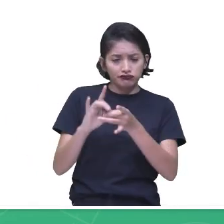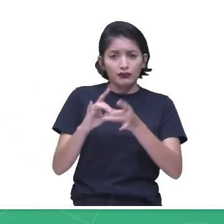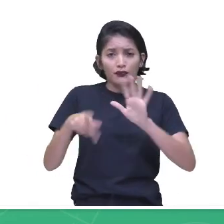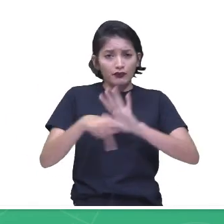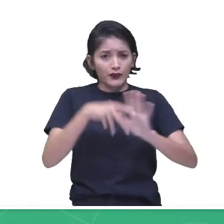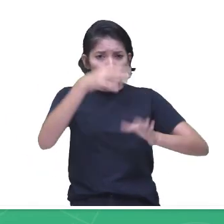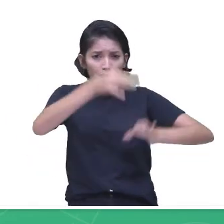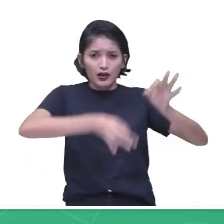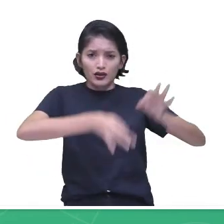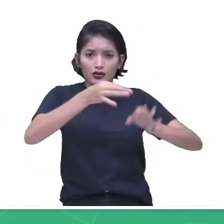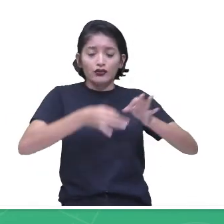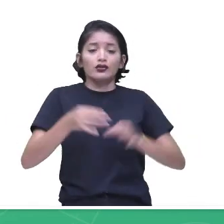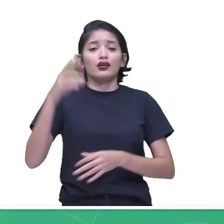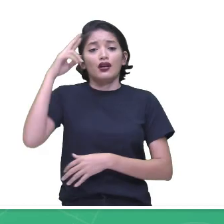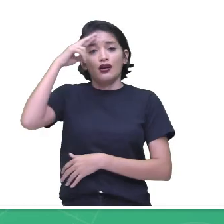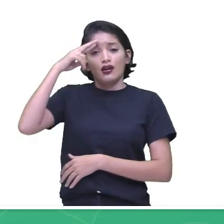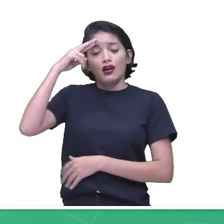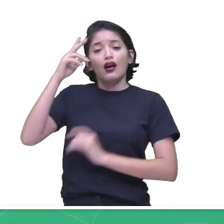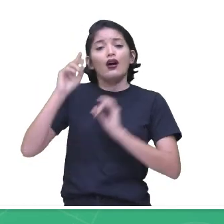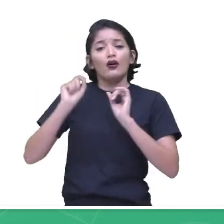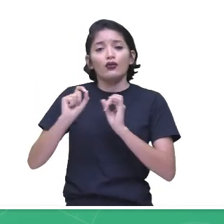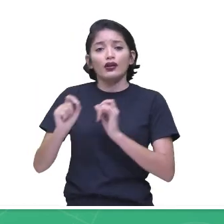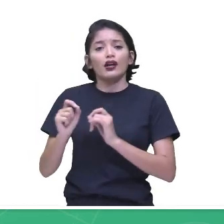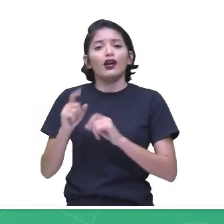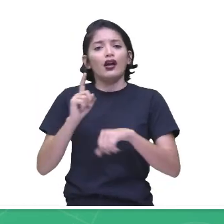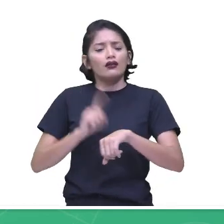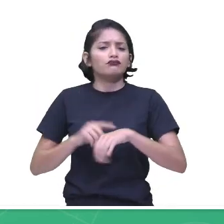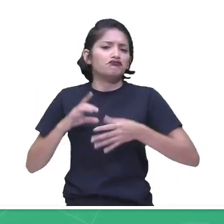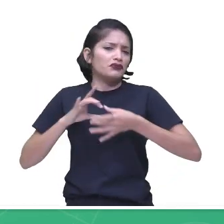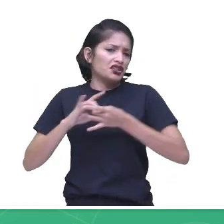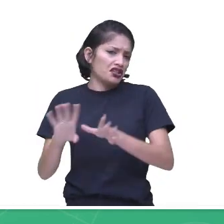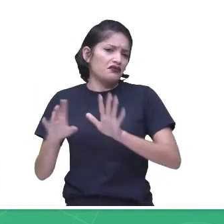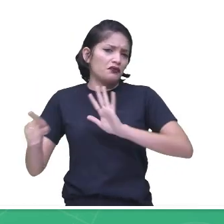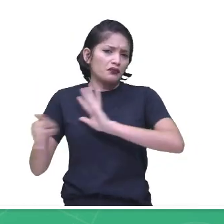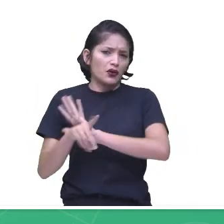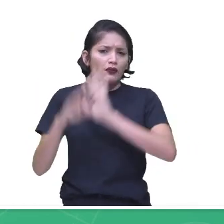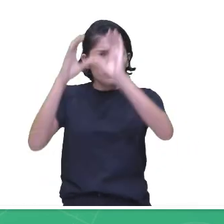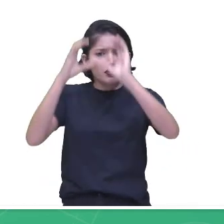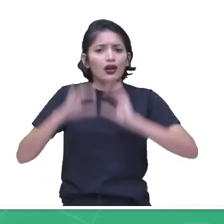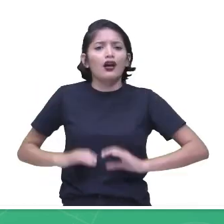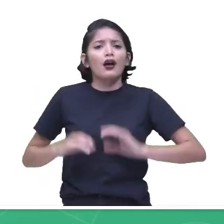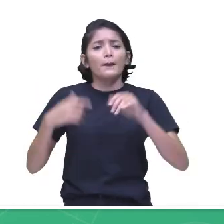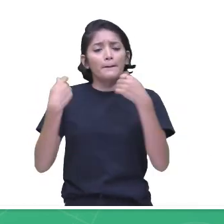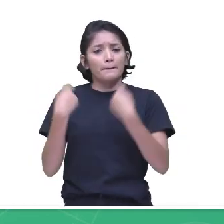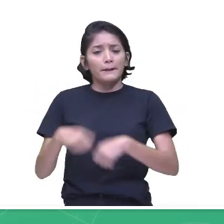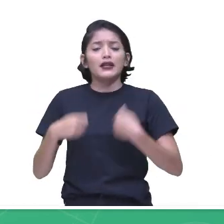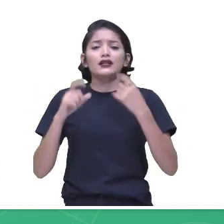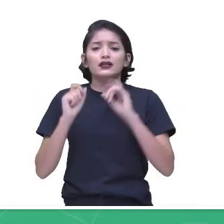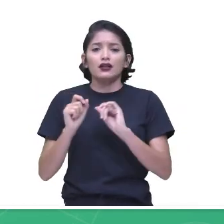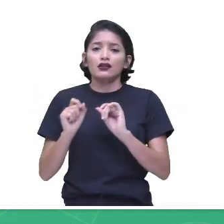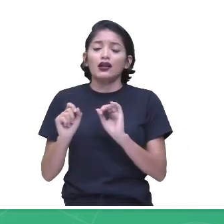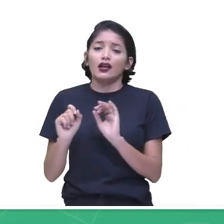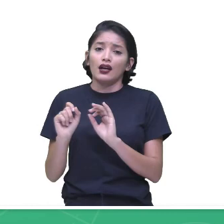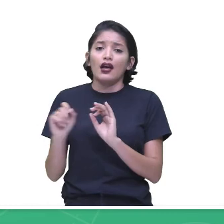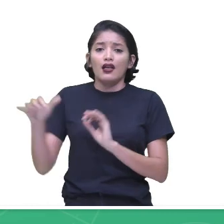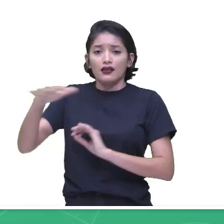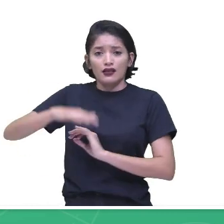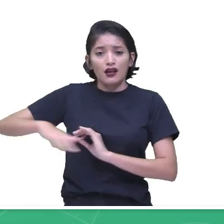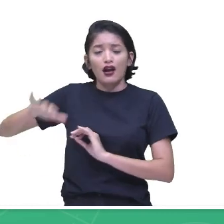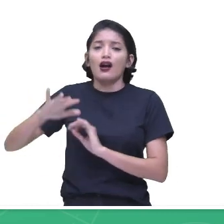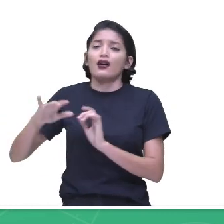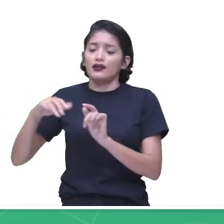justiça, razão pela qual o tempo livre dos cidadãos deveria ser dedicado às